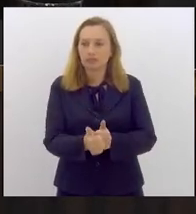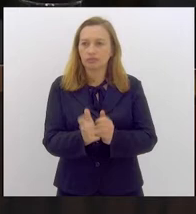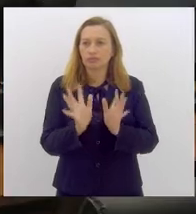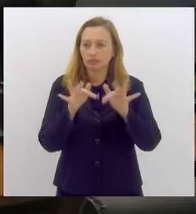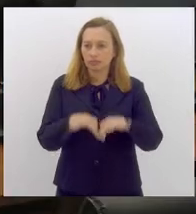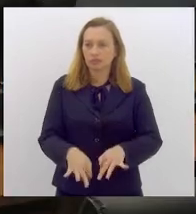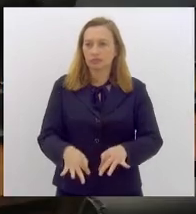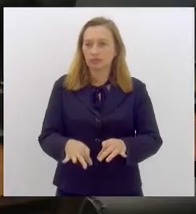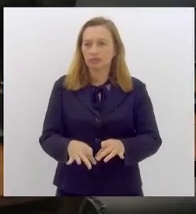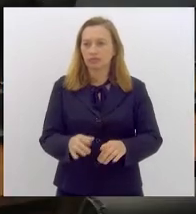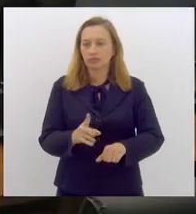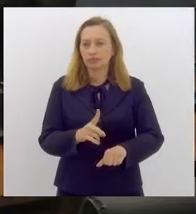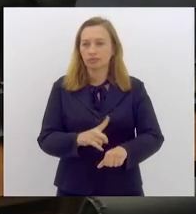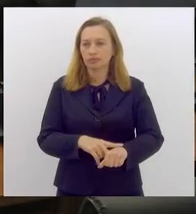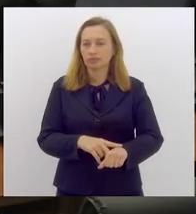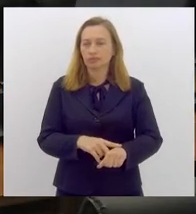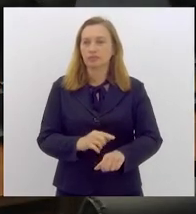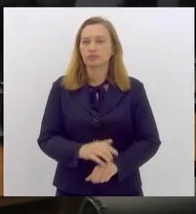final.